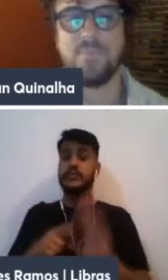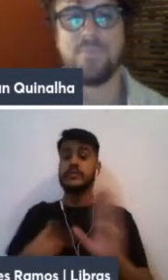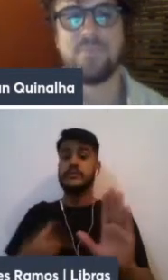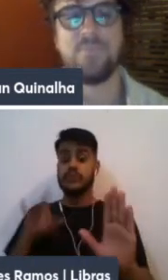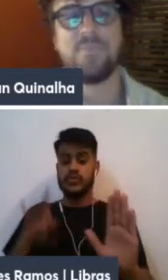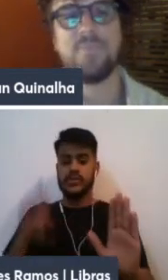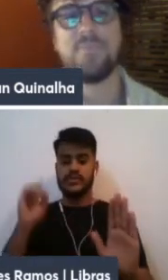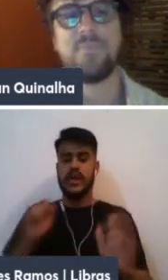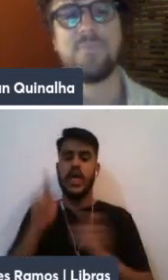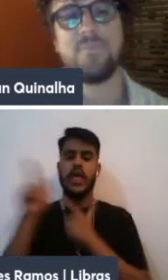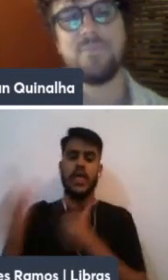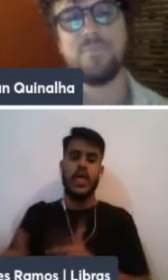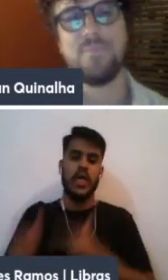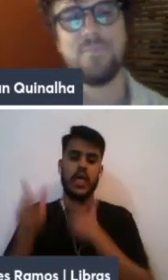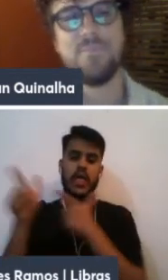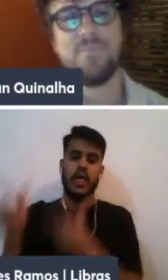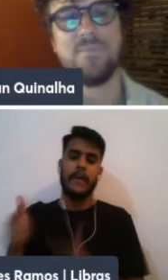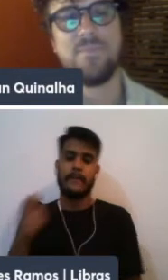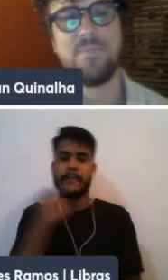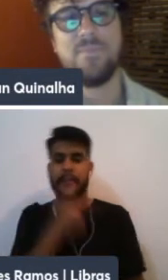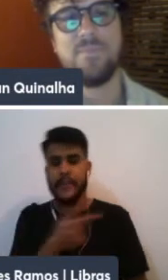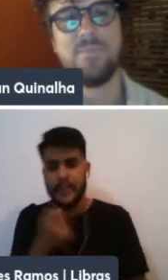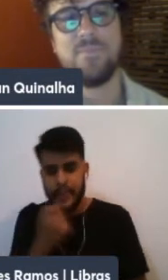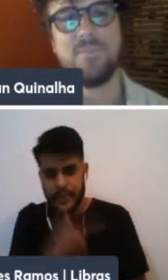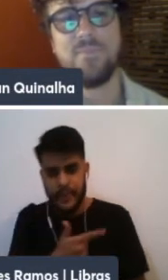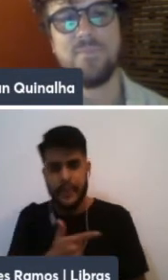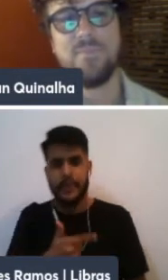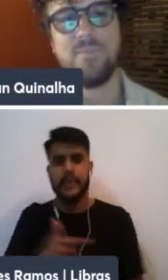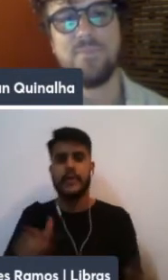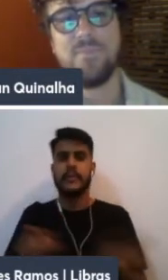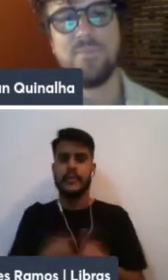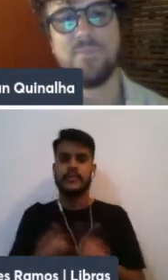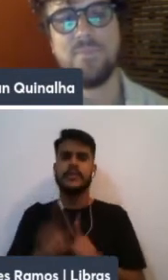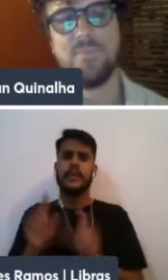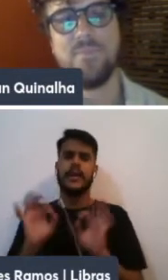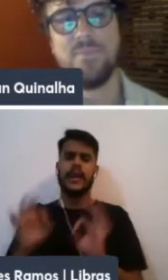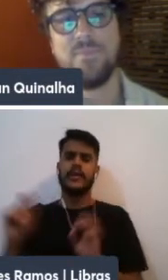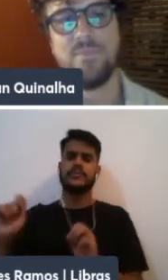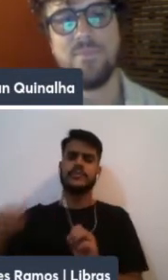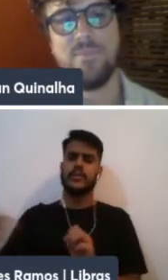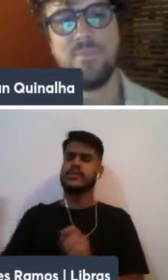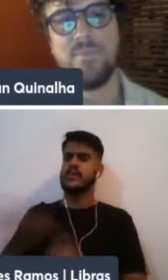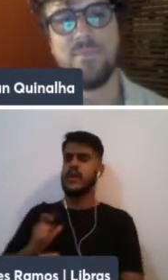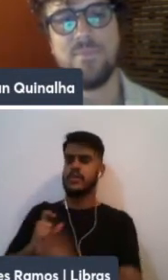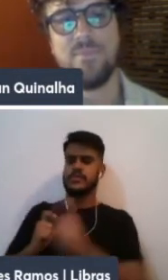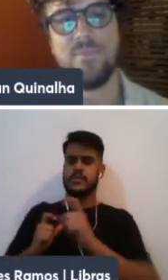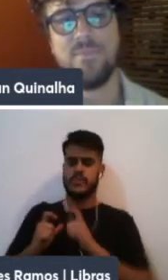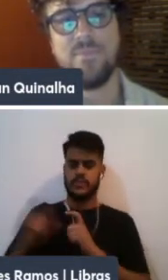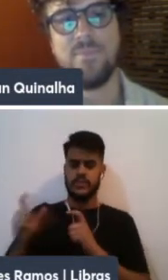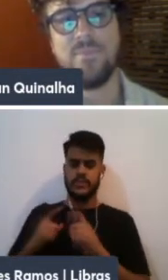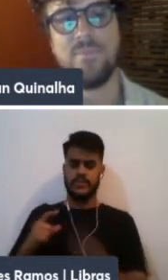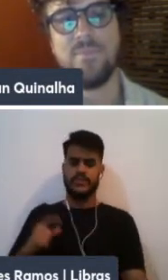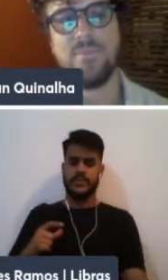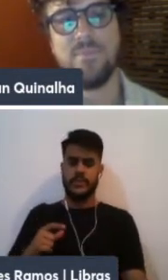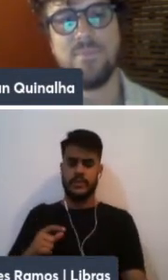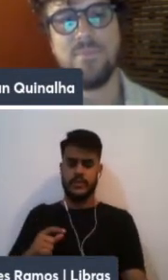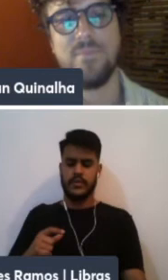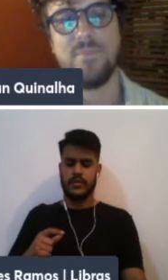chacotas, das comédias, dos estereótipos, né? Que na idade rede